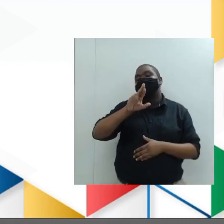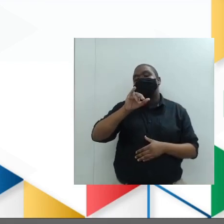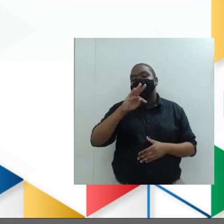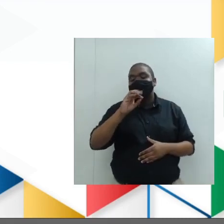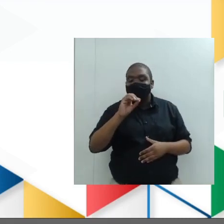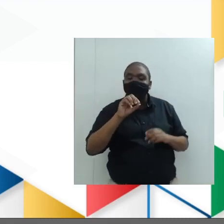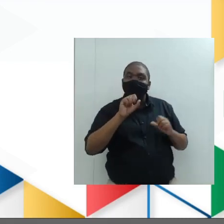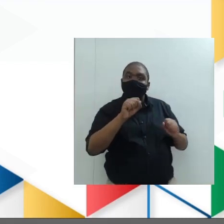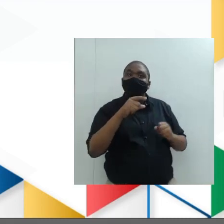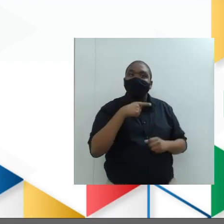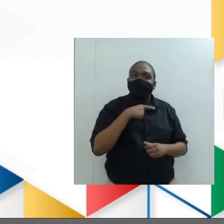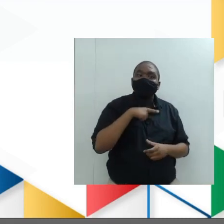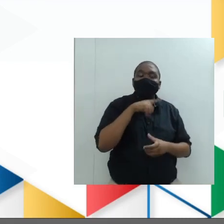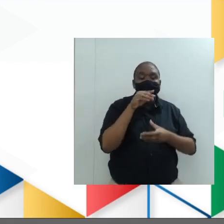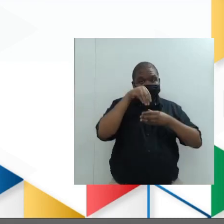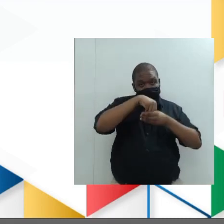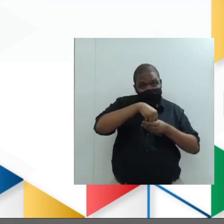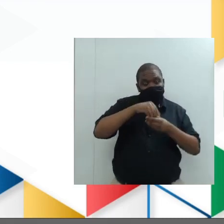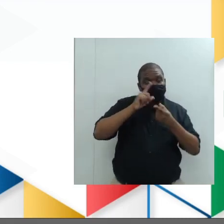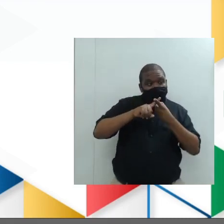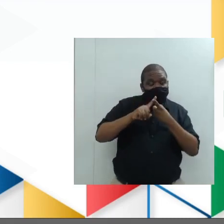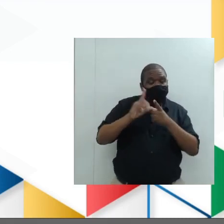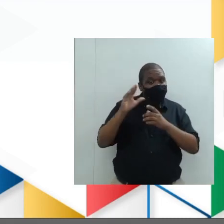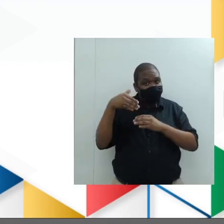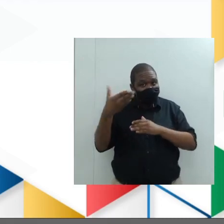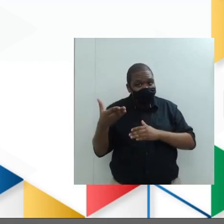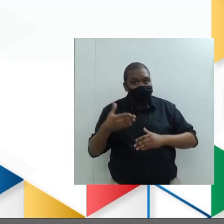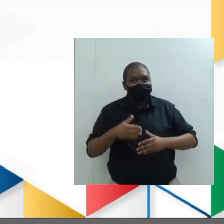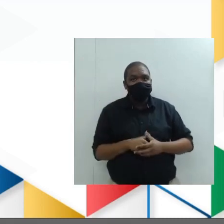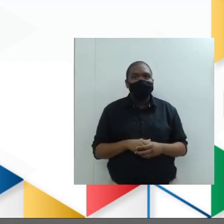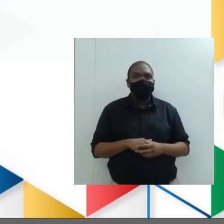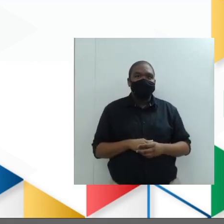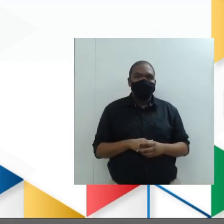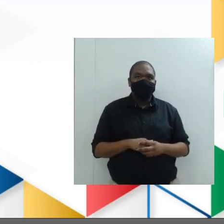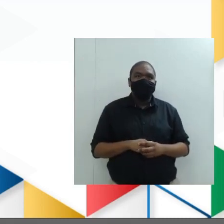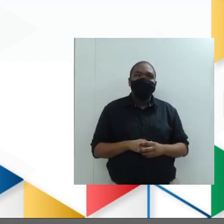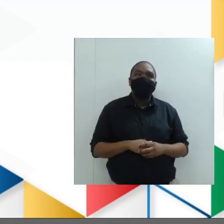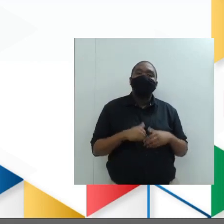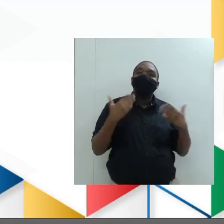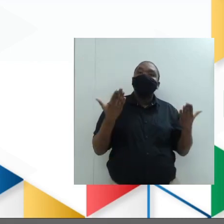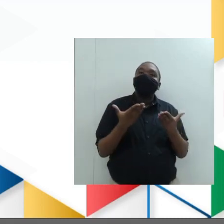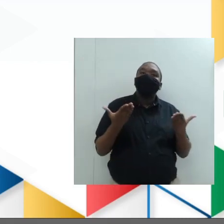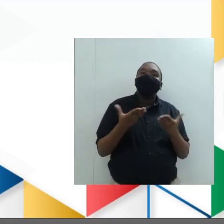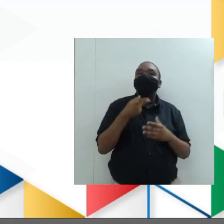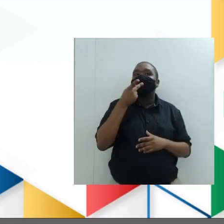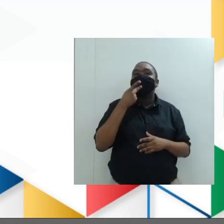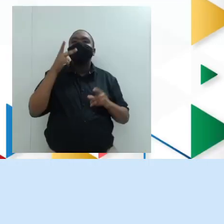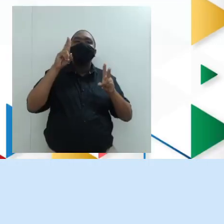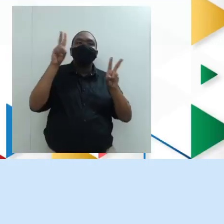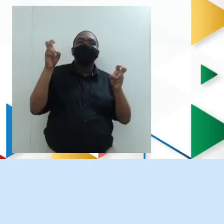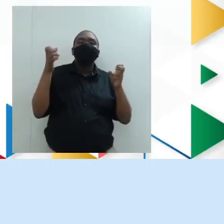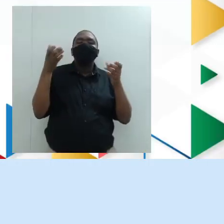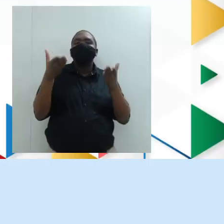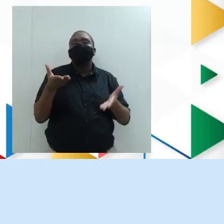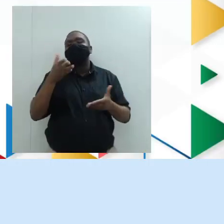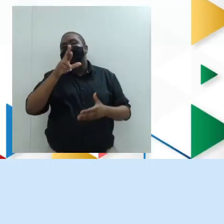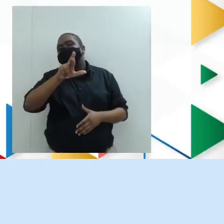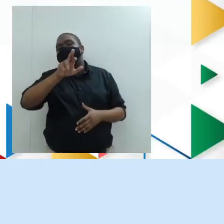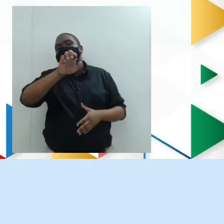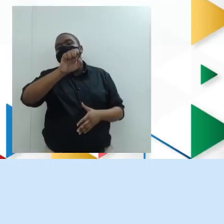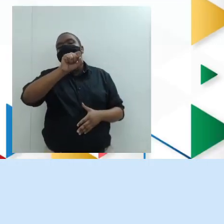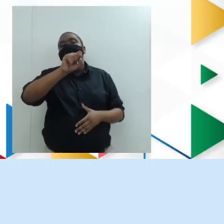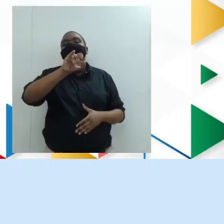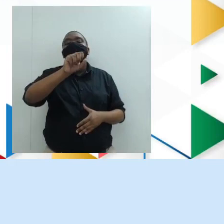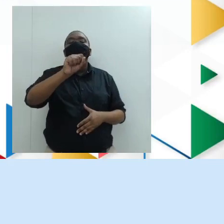haver malhas internas e externas. E agora vamos falar sobre